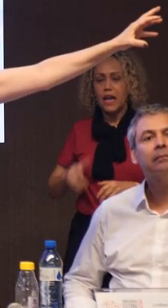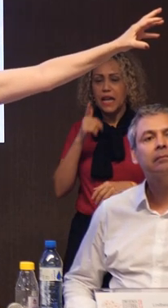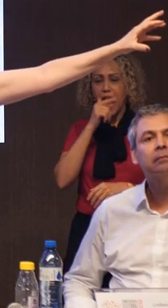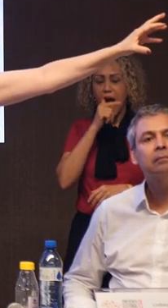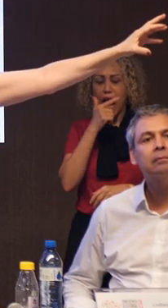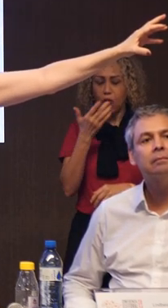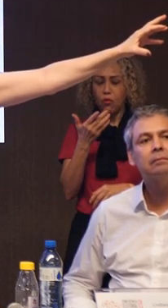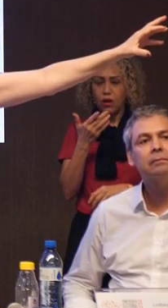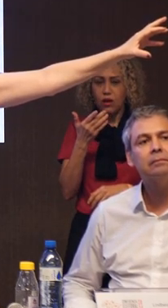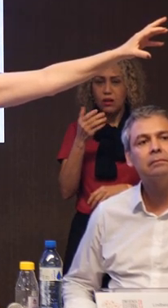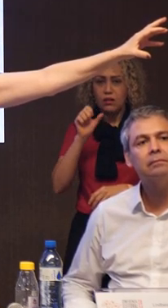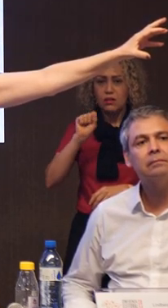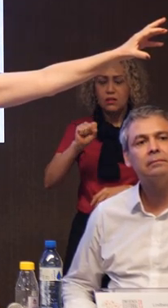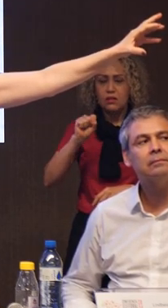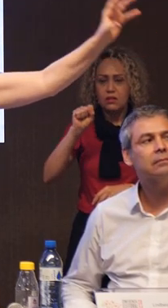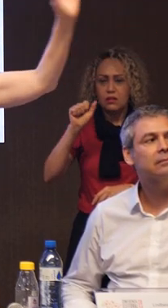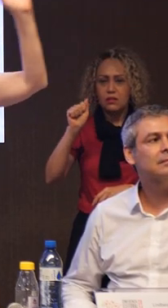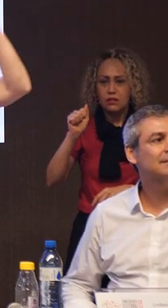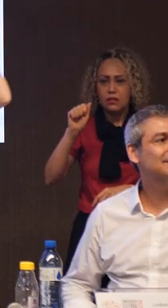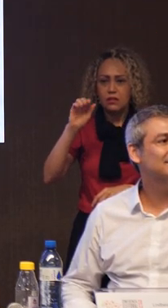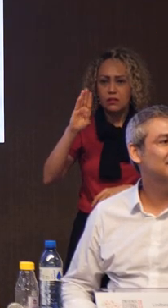as empresas públicas.